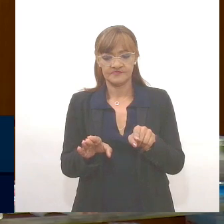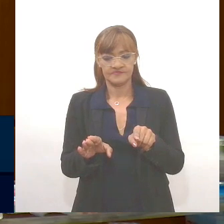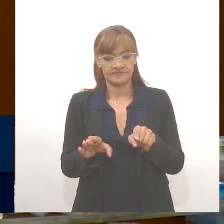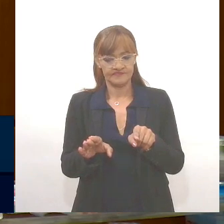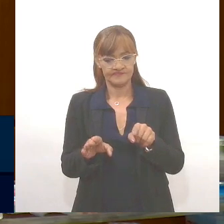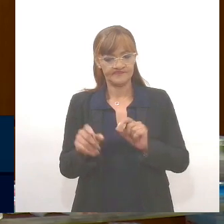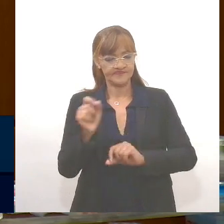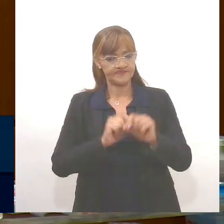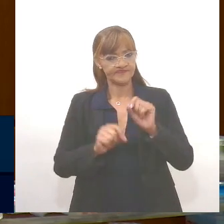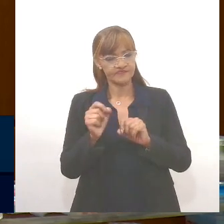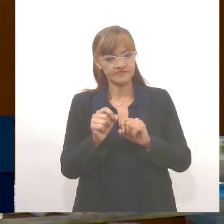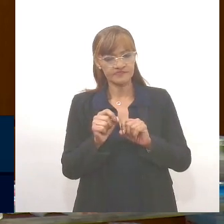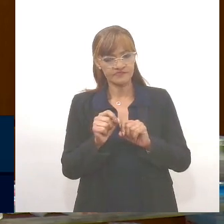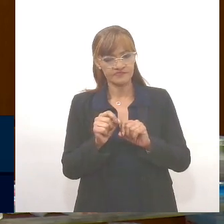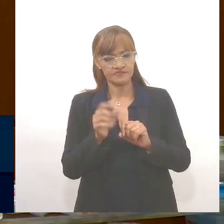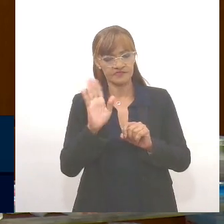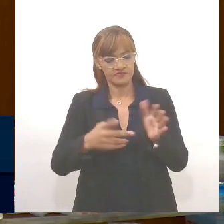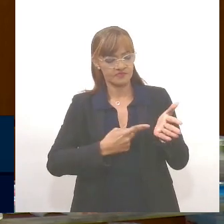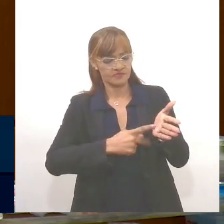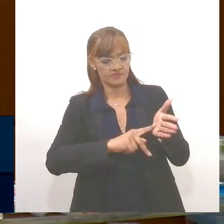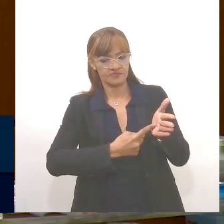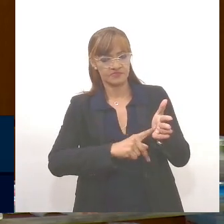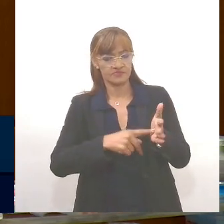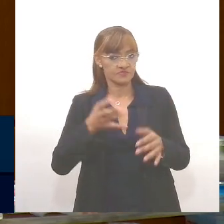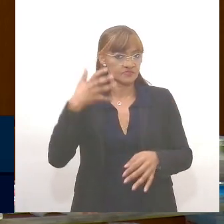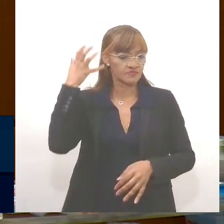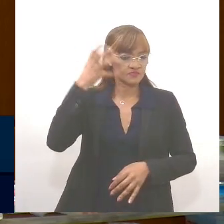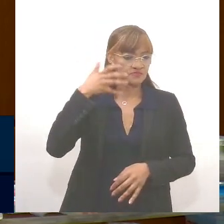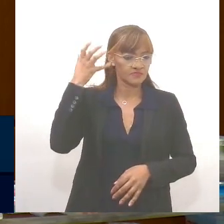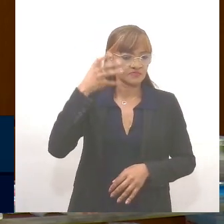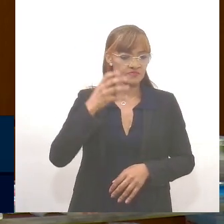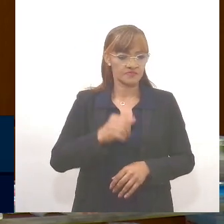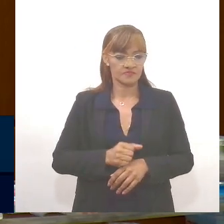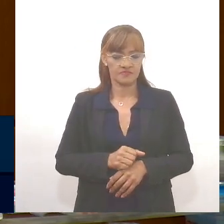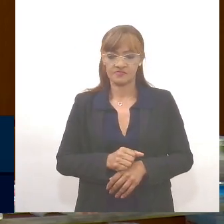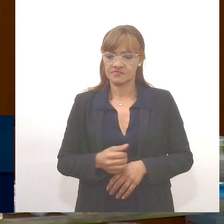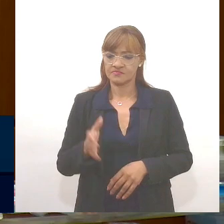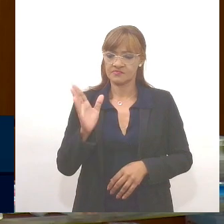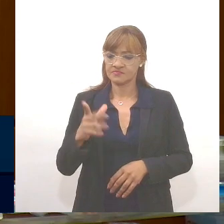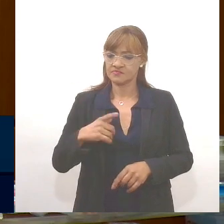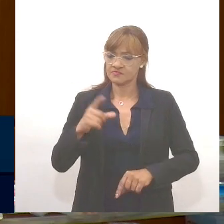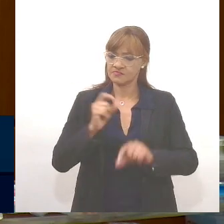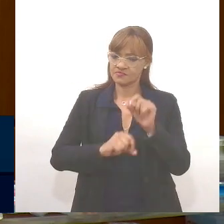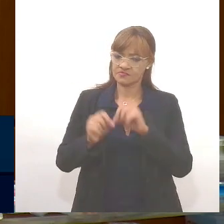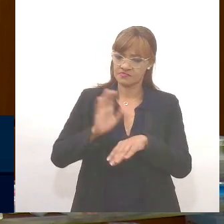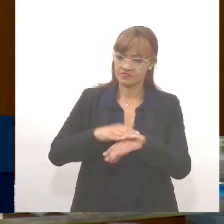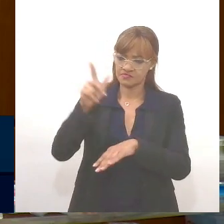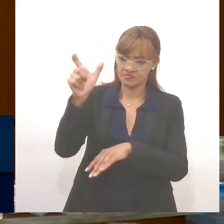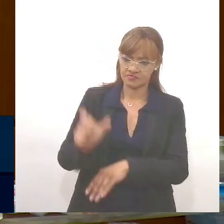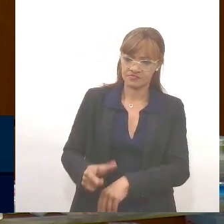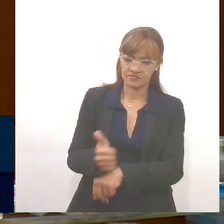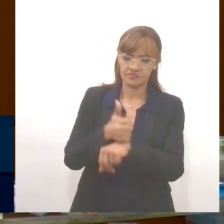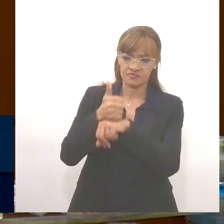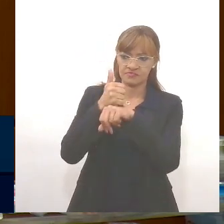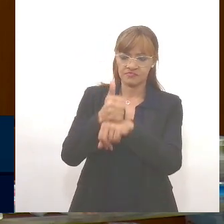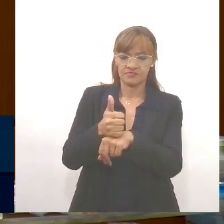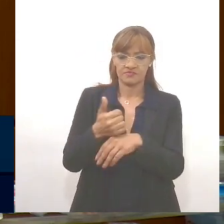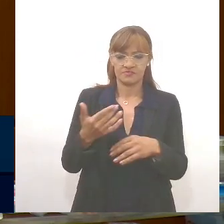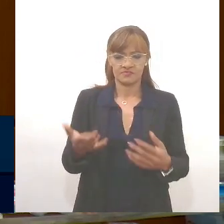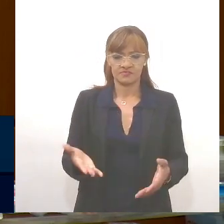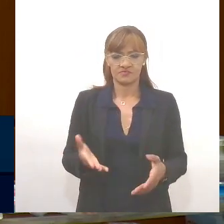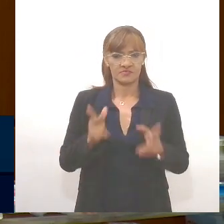sindicato do radialista né já que é um radialista porque essas condutas não podem